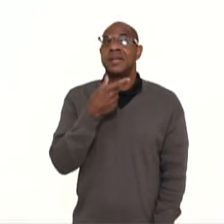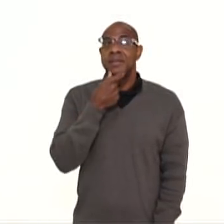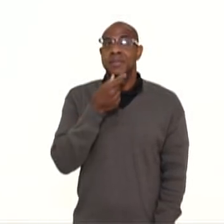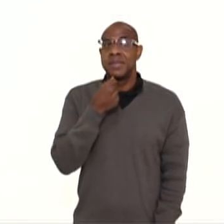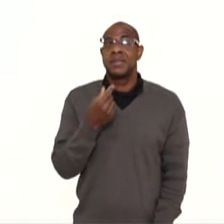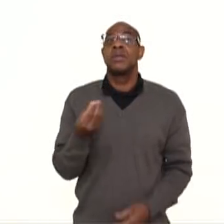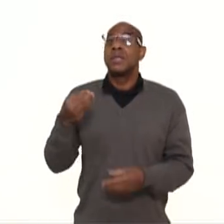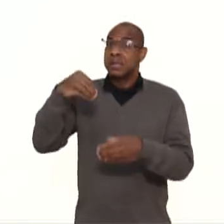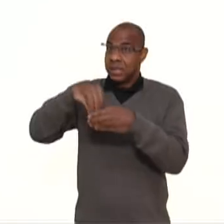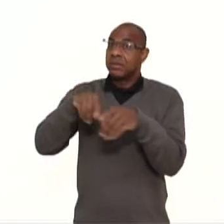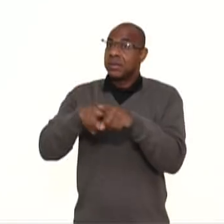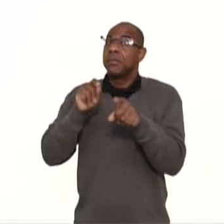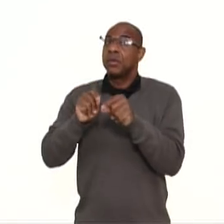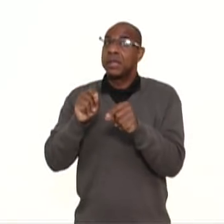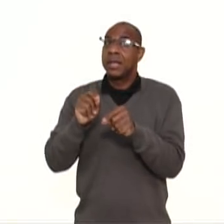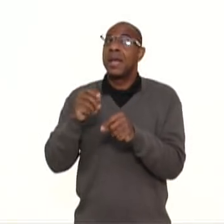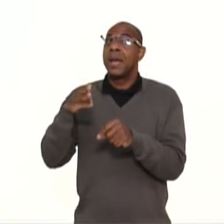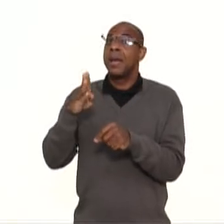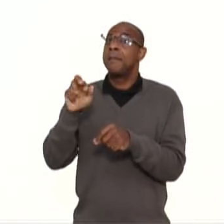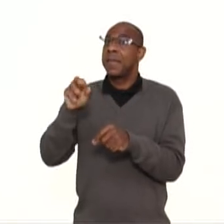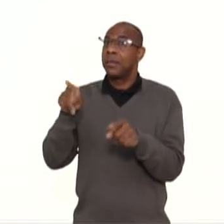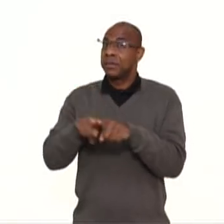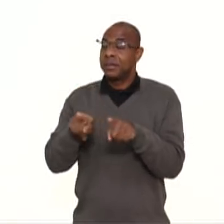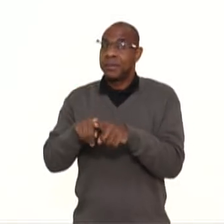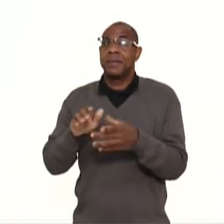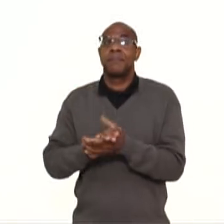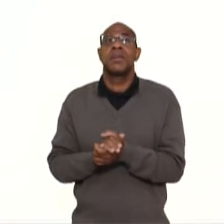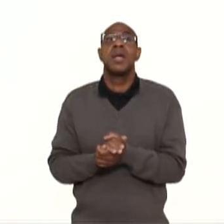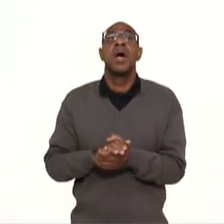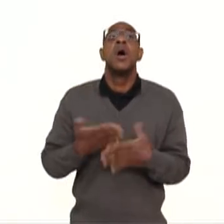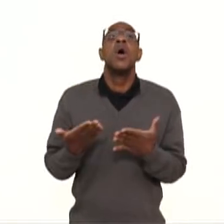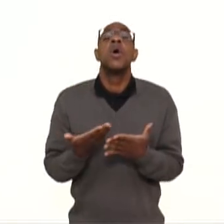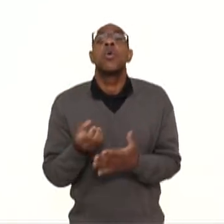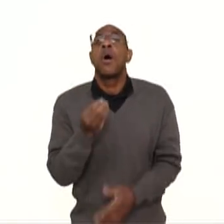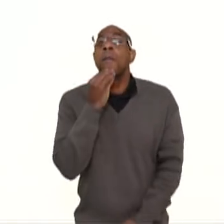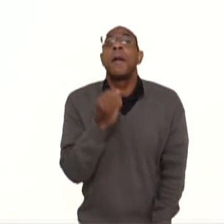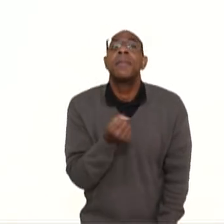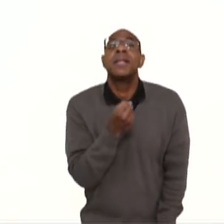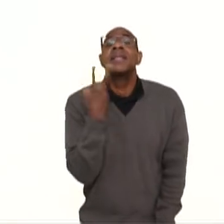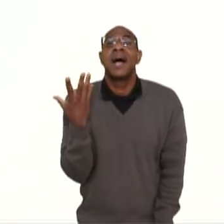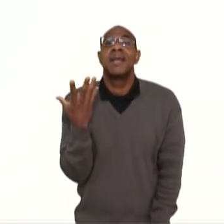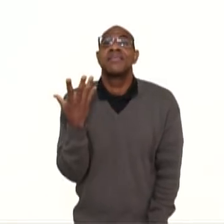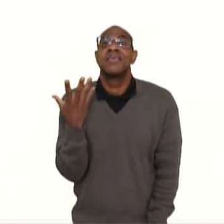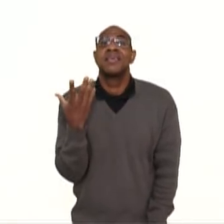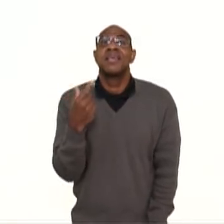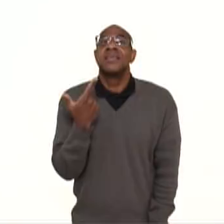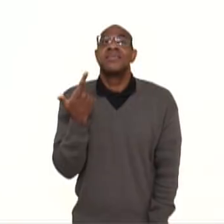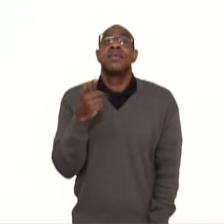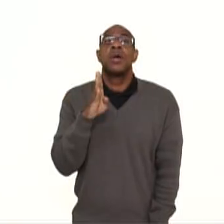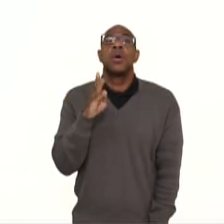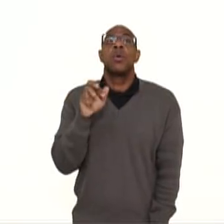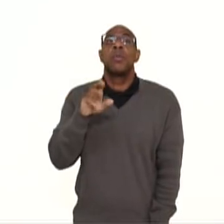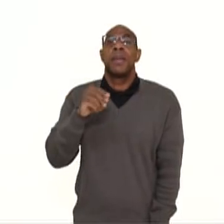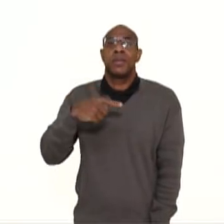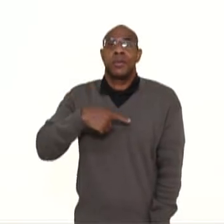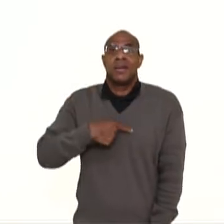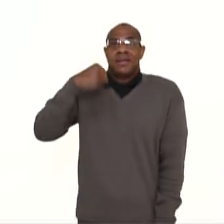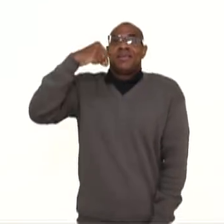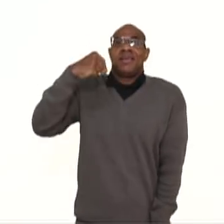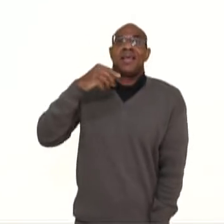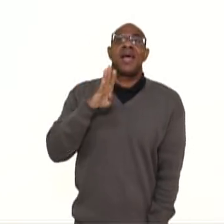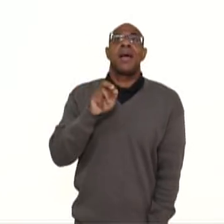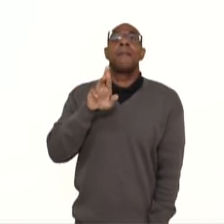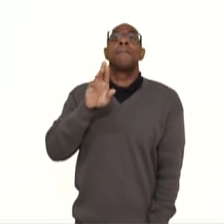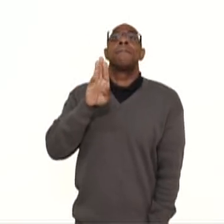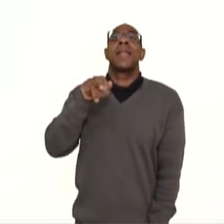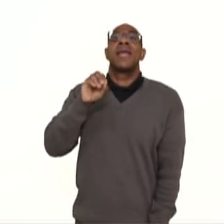16 meninas. Qual é a probabilidade de se sortear? O Breno. Qual que é a chance de se eu colocar os nomes de todos os alunos